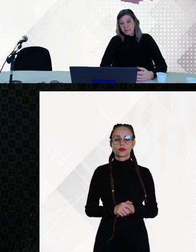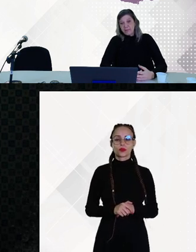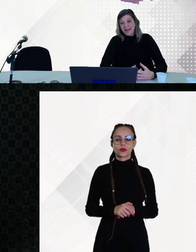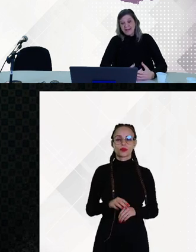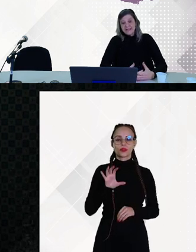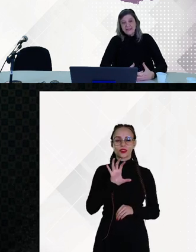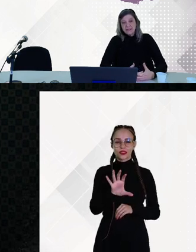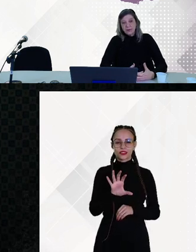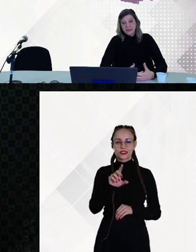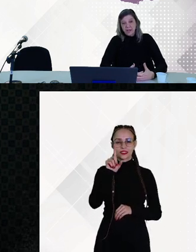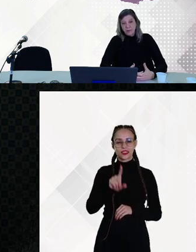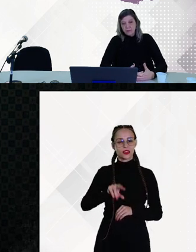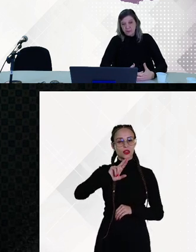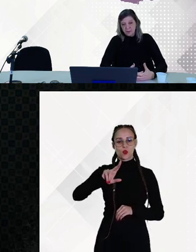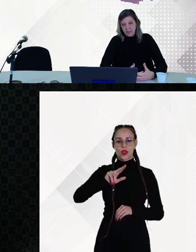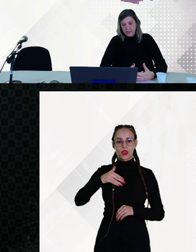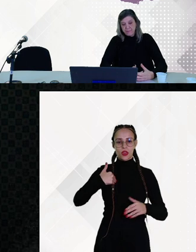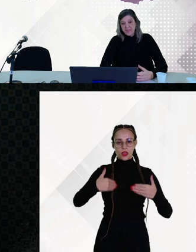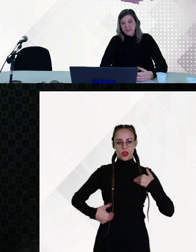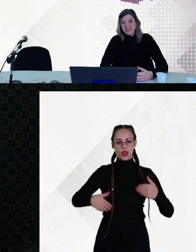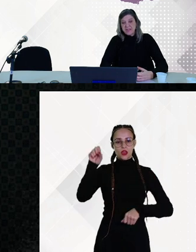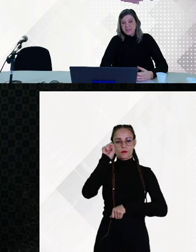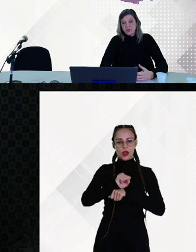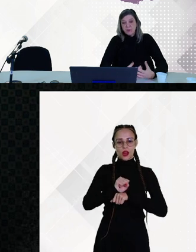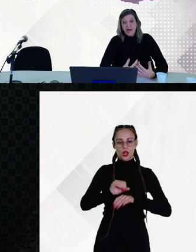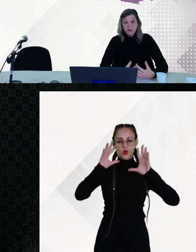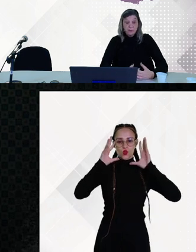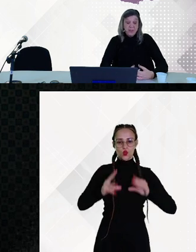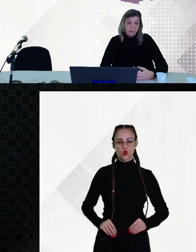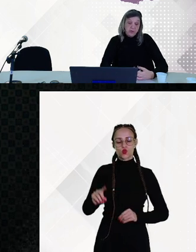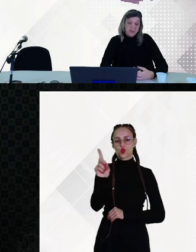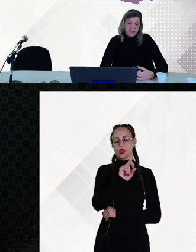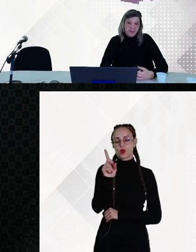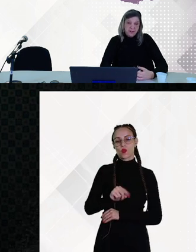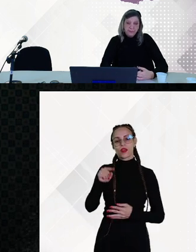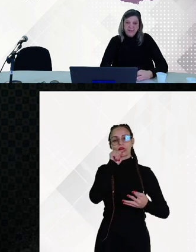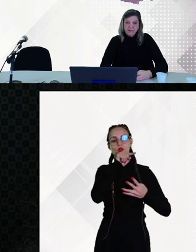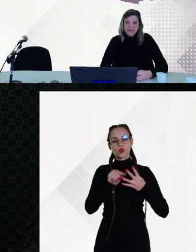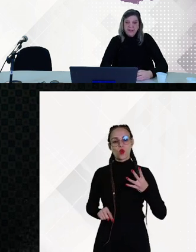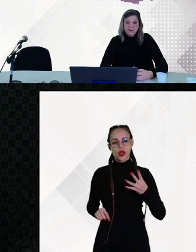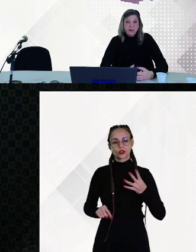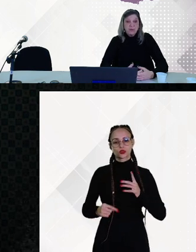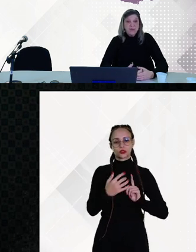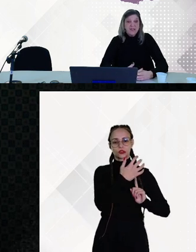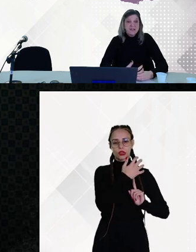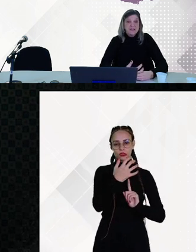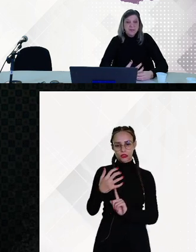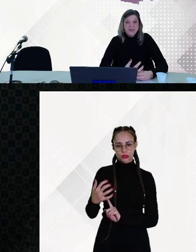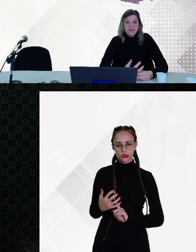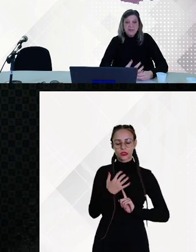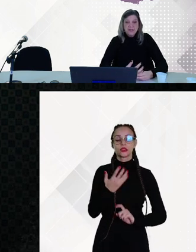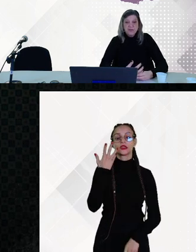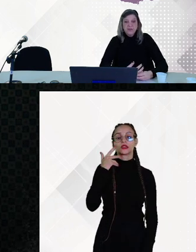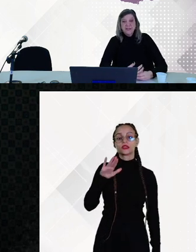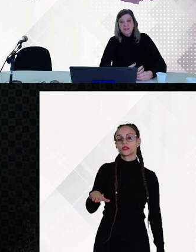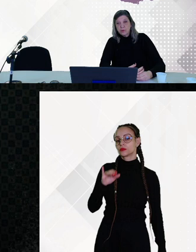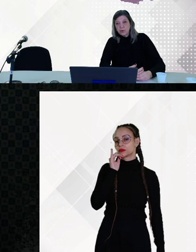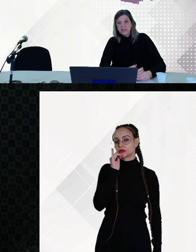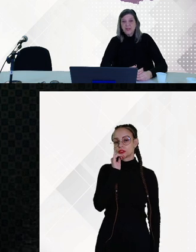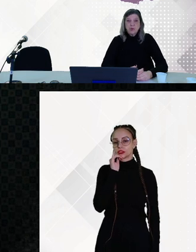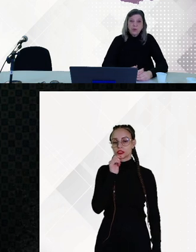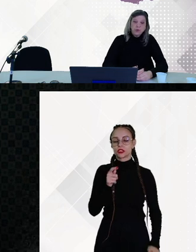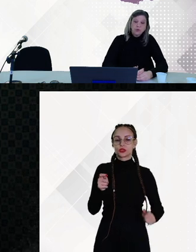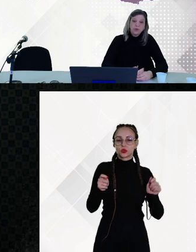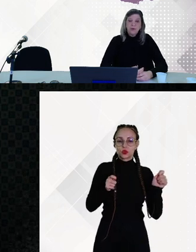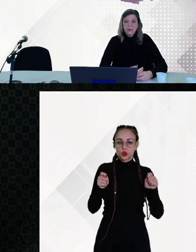dessa forma paralisia total, tá? Seriam os quatro membros afetados. Então, é uma criança, por exemplo, que tem dificuldade de